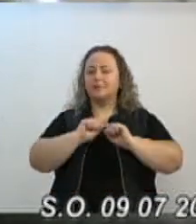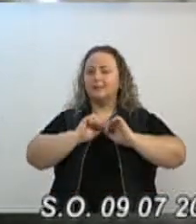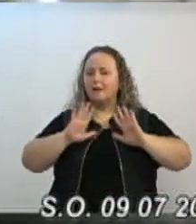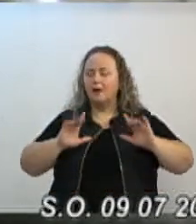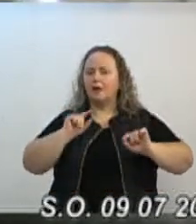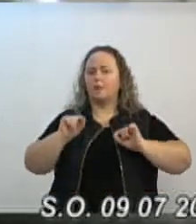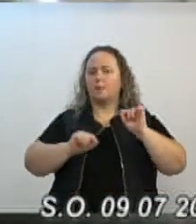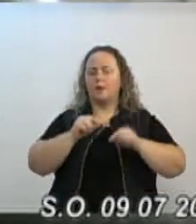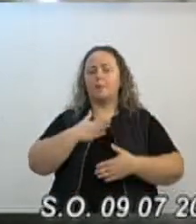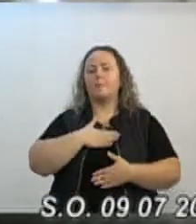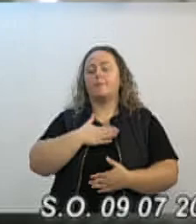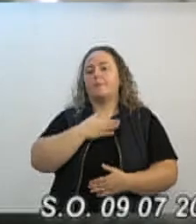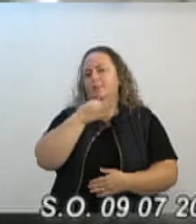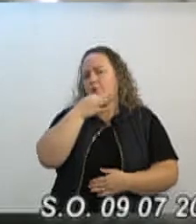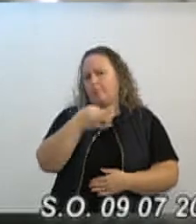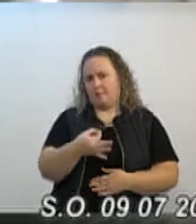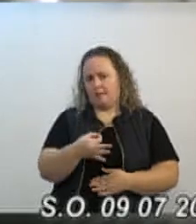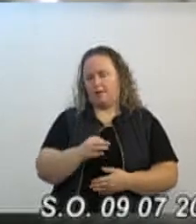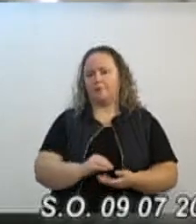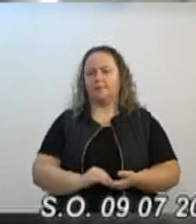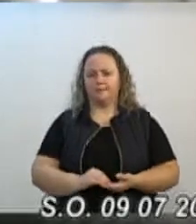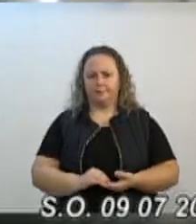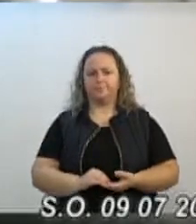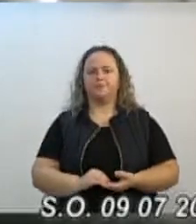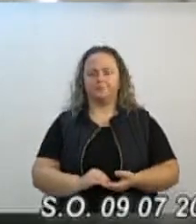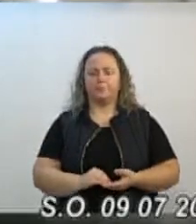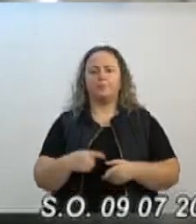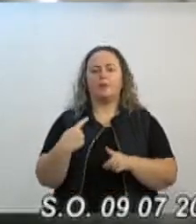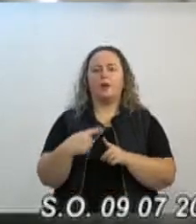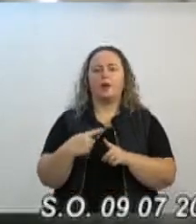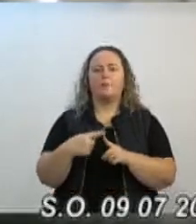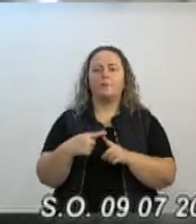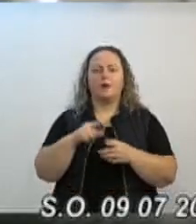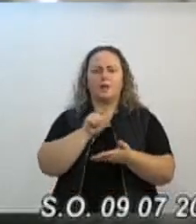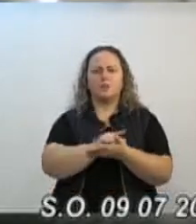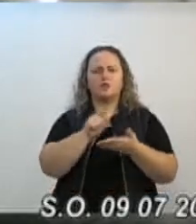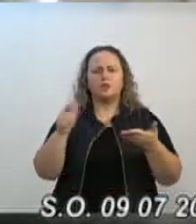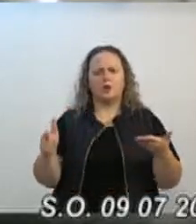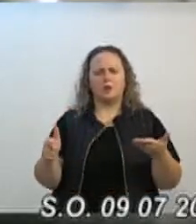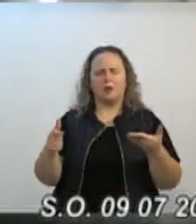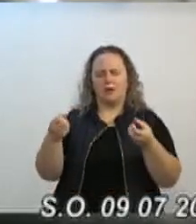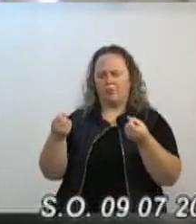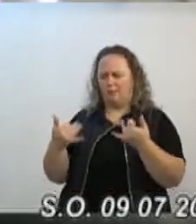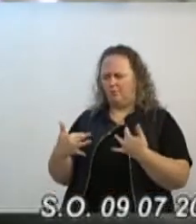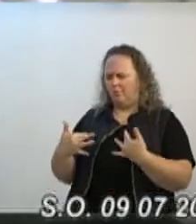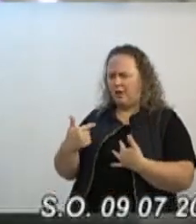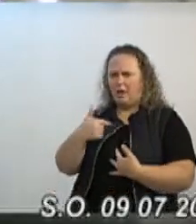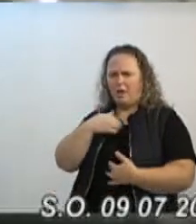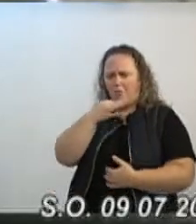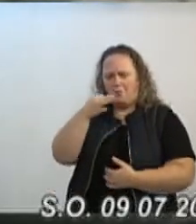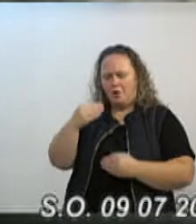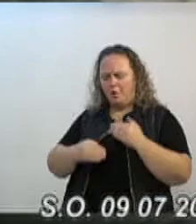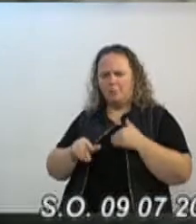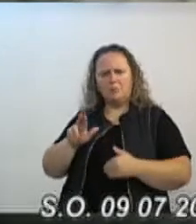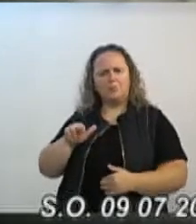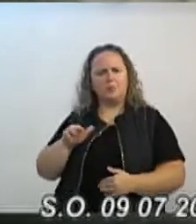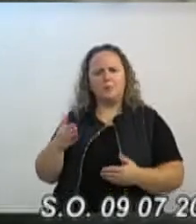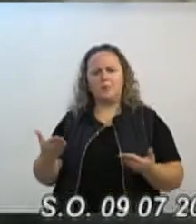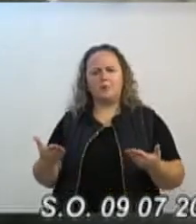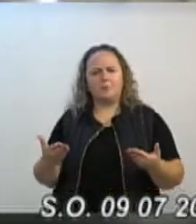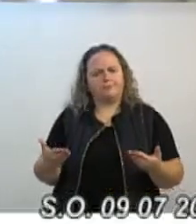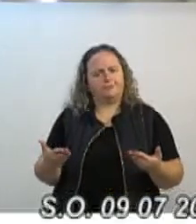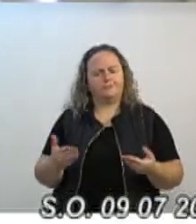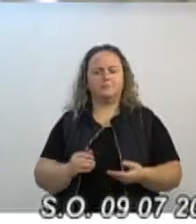a minha posição, porque falaram em jornais por mim coisas que não são verídicas, que não é a minha posição.